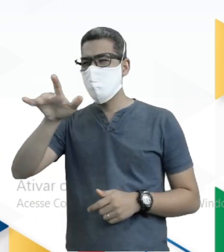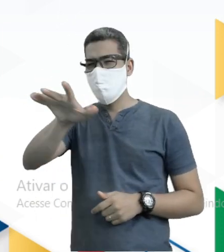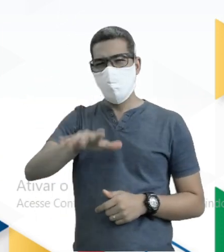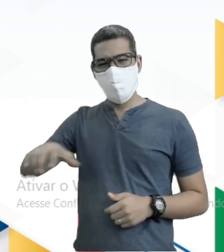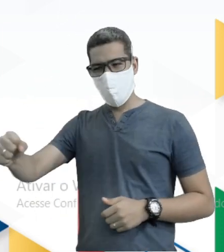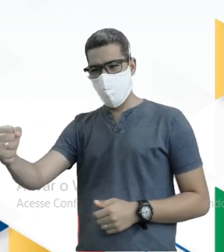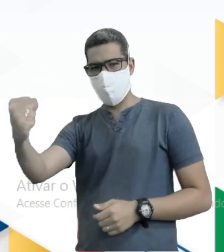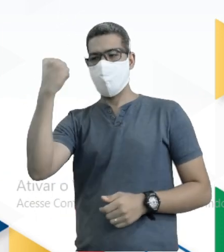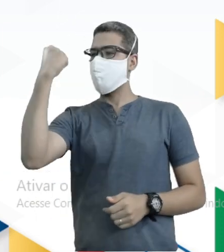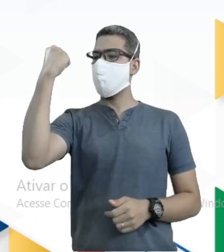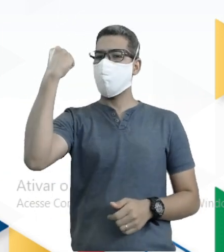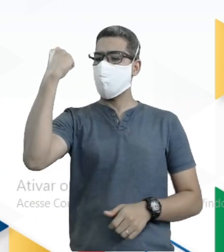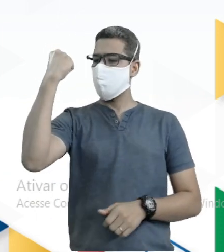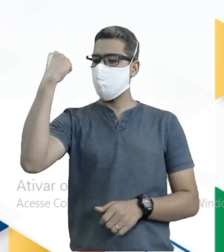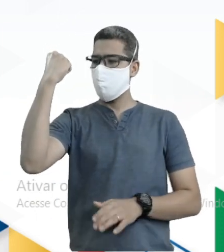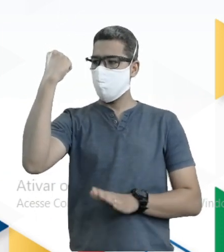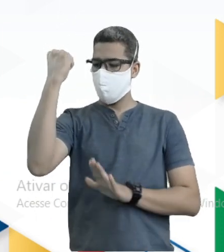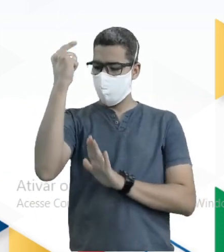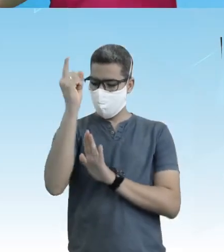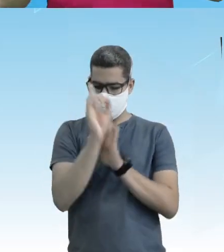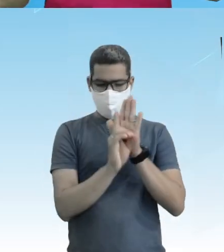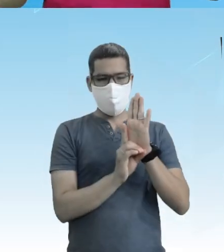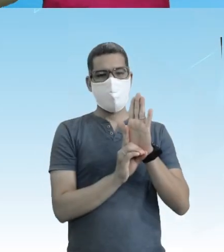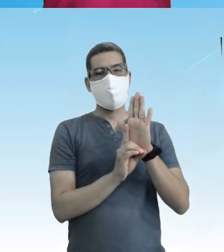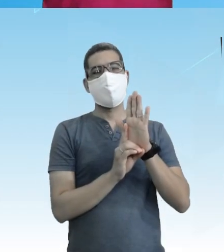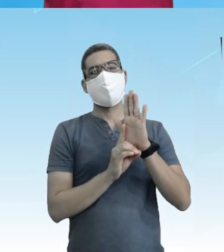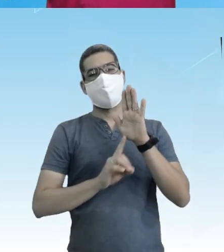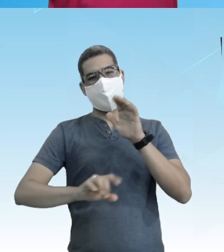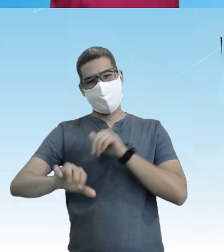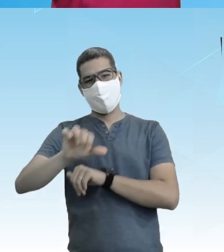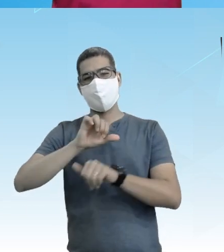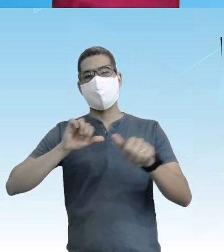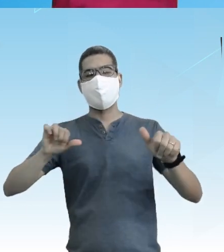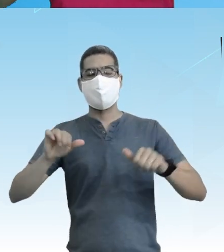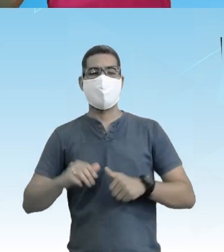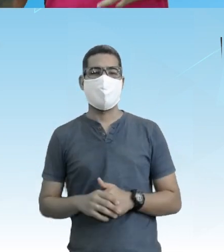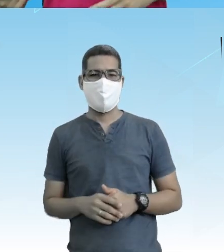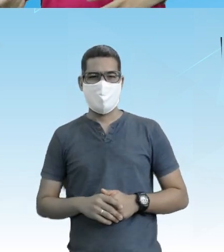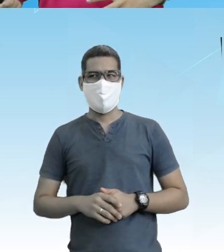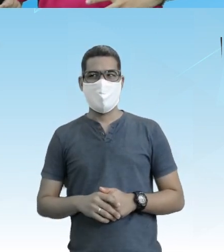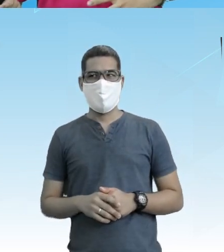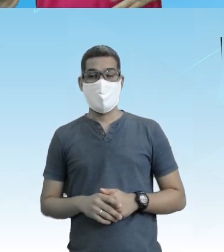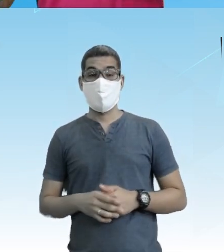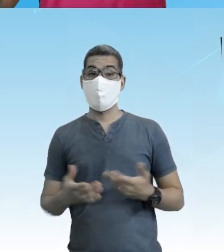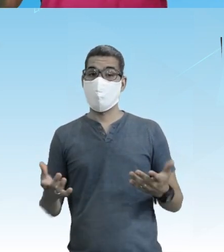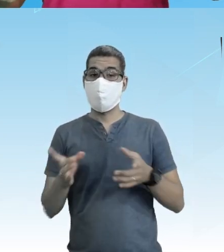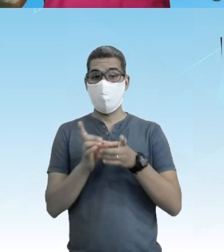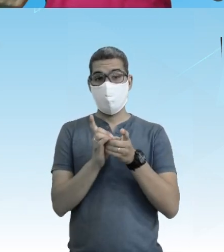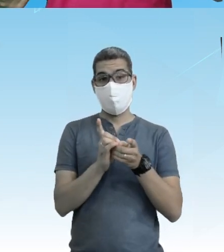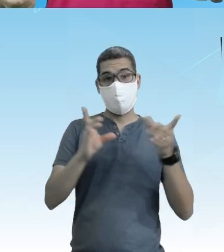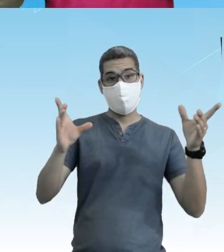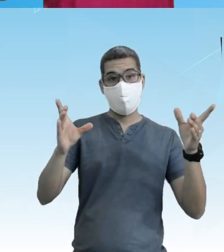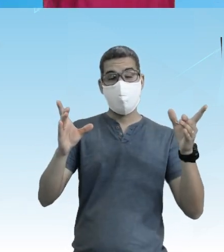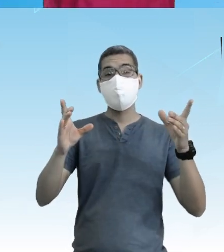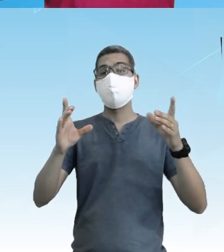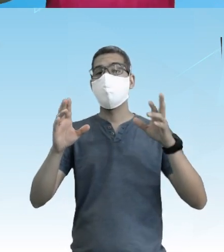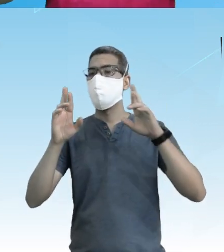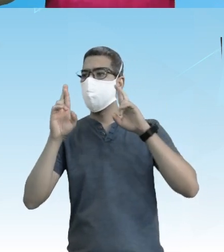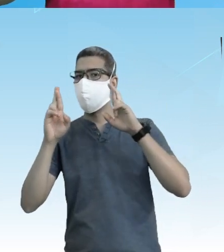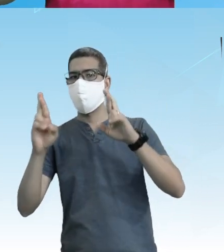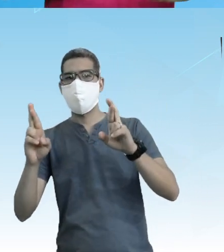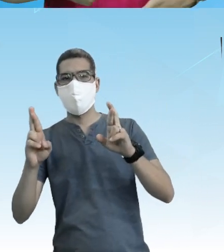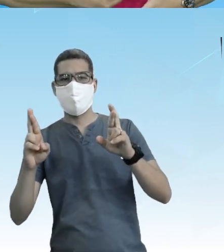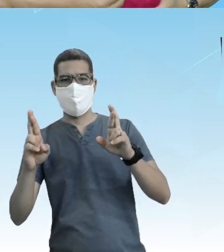em regimes de direito. Prestem bem atenção, a democracia, o respeito à cidadania.